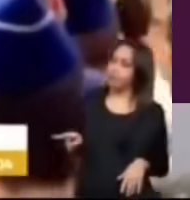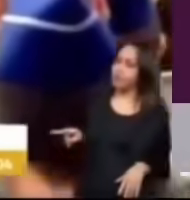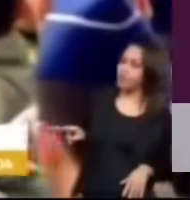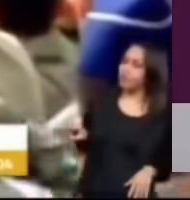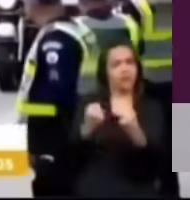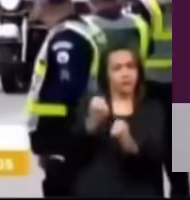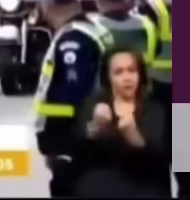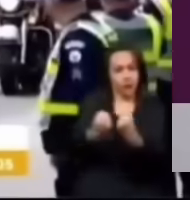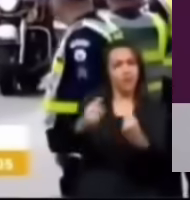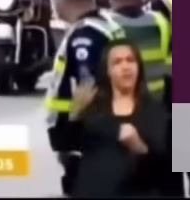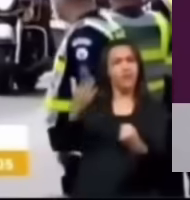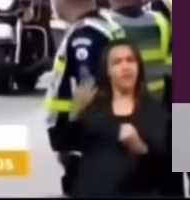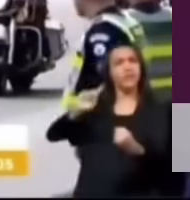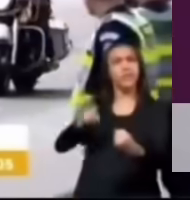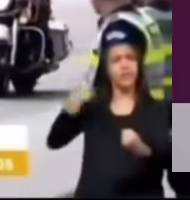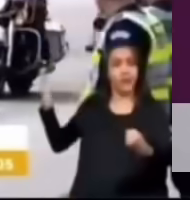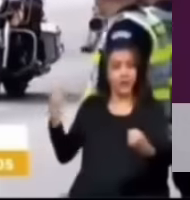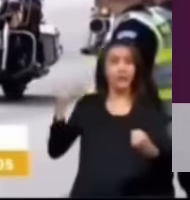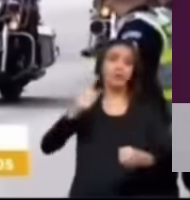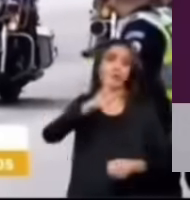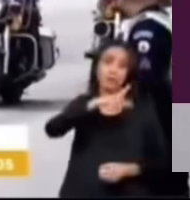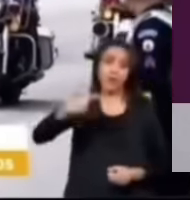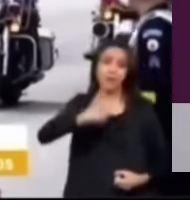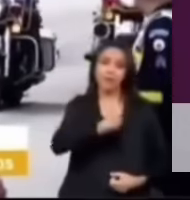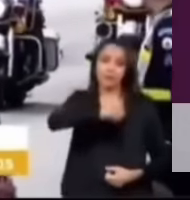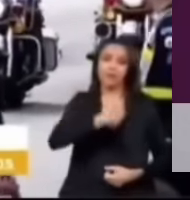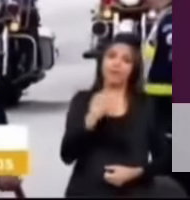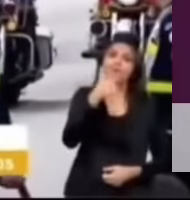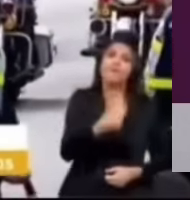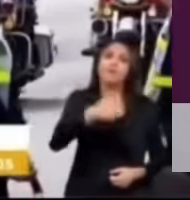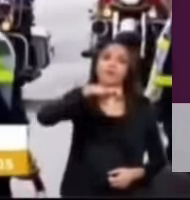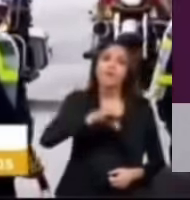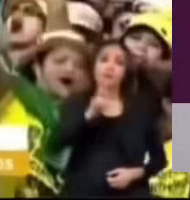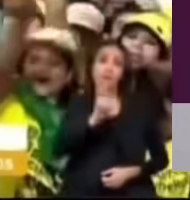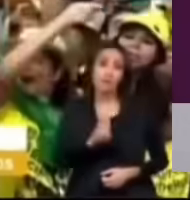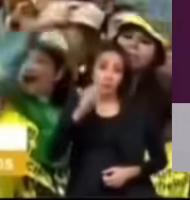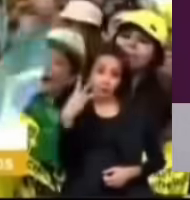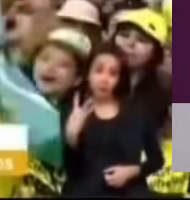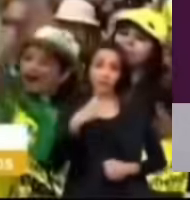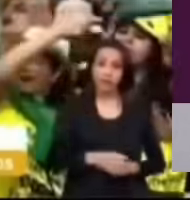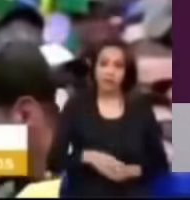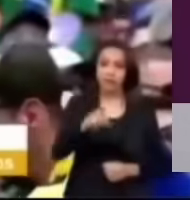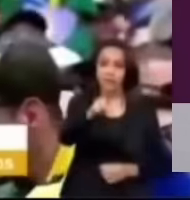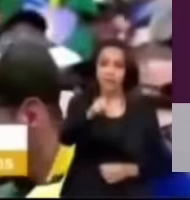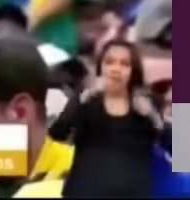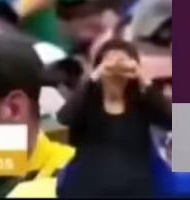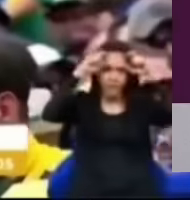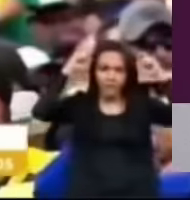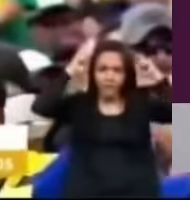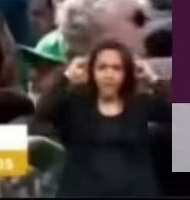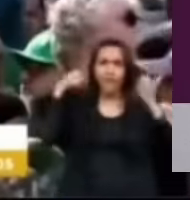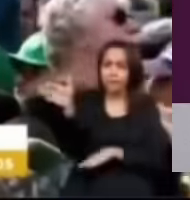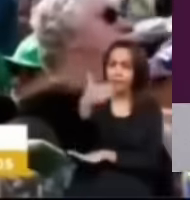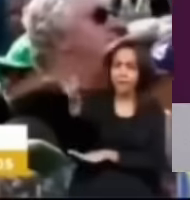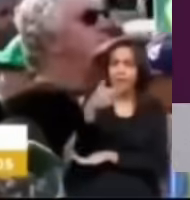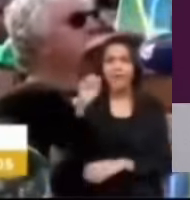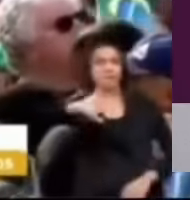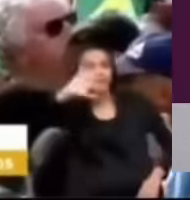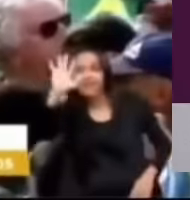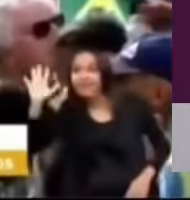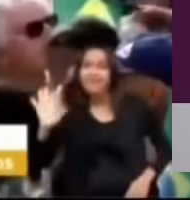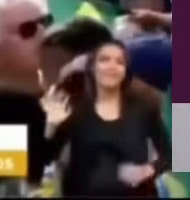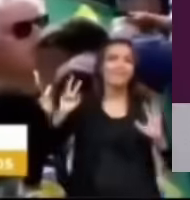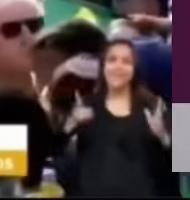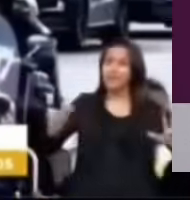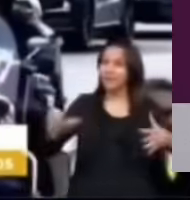Lula e Janja já participando desse início desse desfile. Claro, né, que o carro é acompanhado